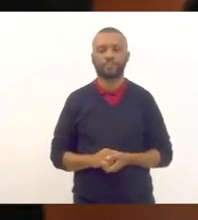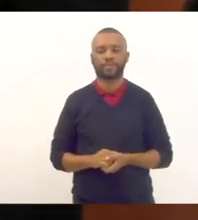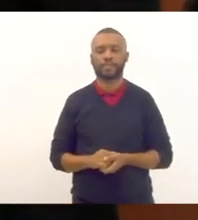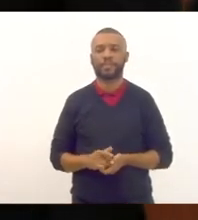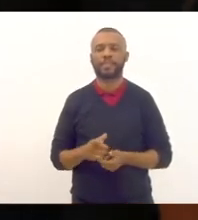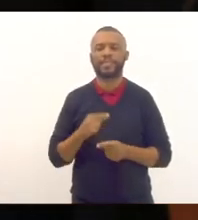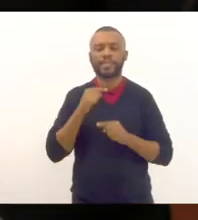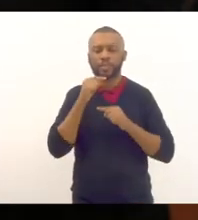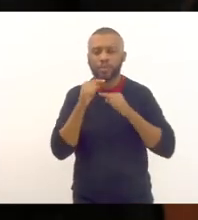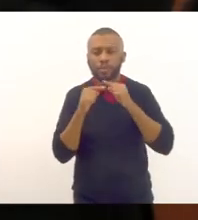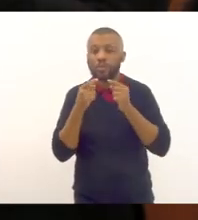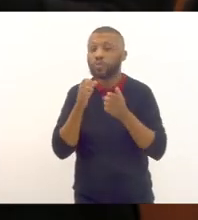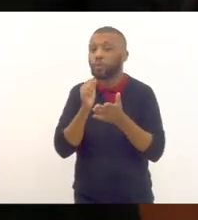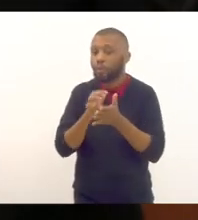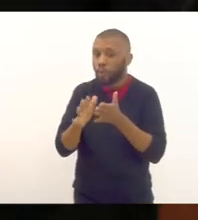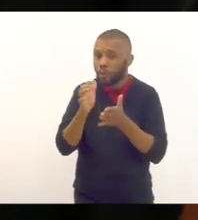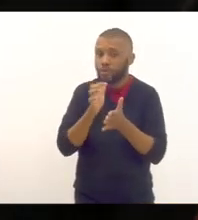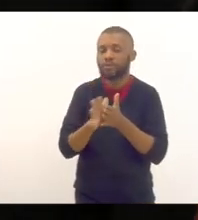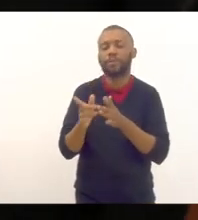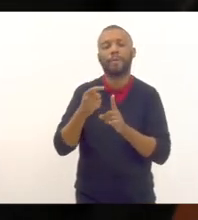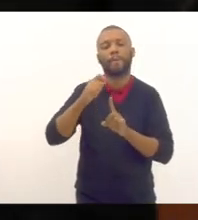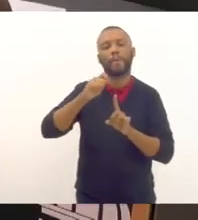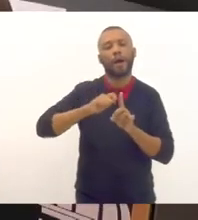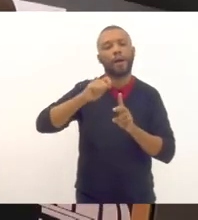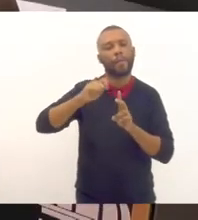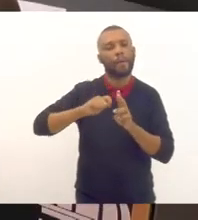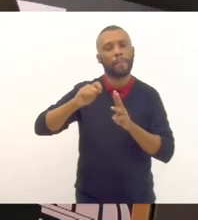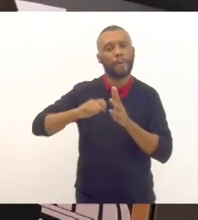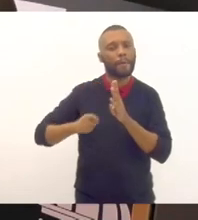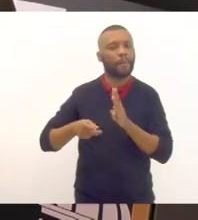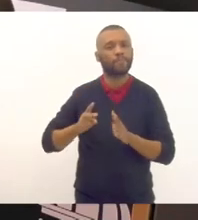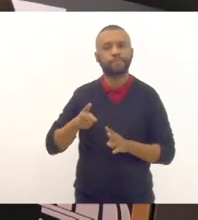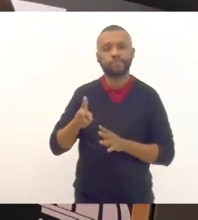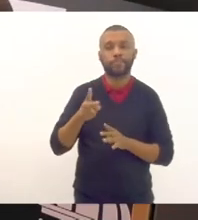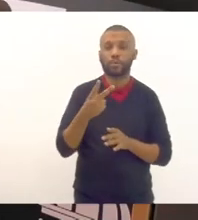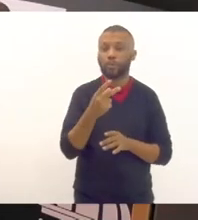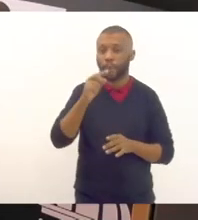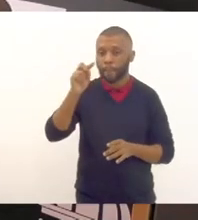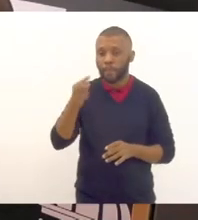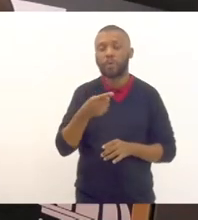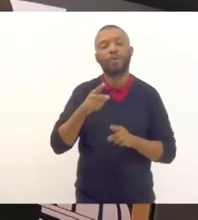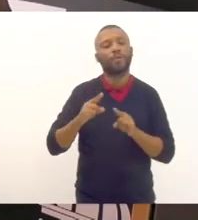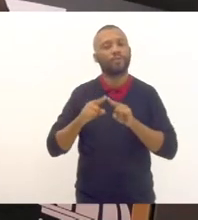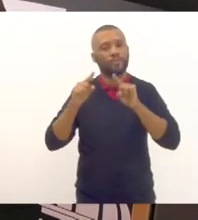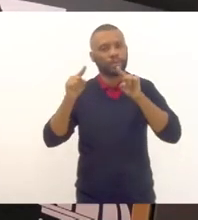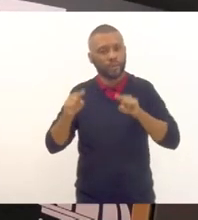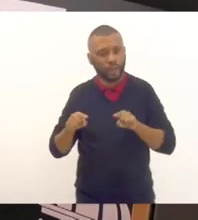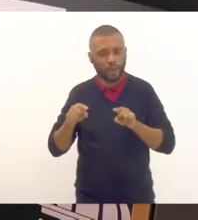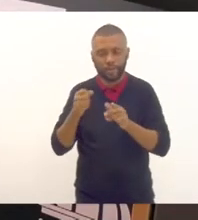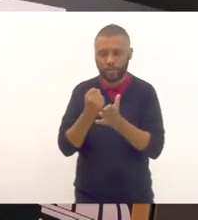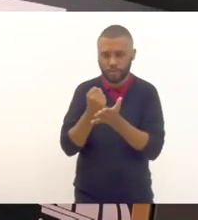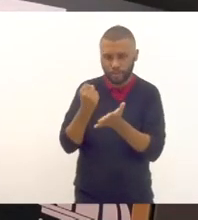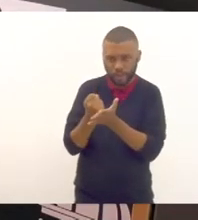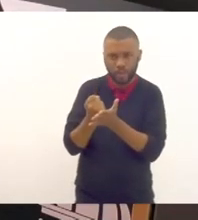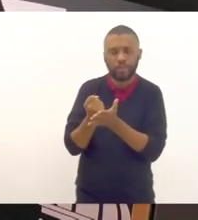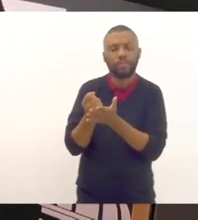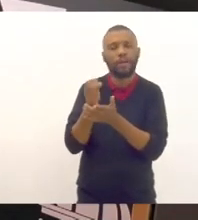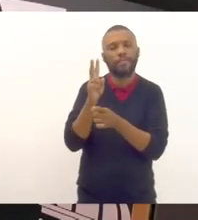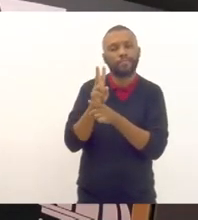Estimativa de custo mensal para manter aí quase 2 mil funcionários para manter essa, para fazer essa vistoria, de